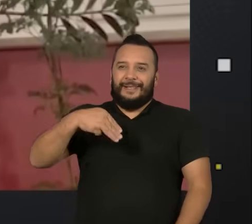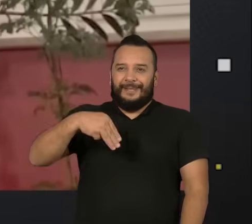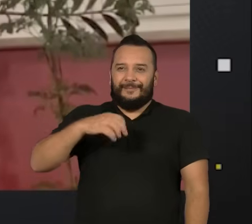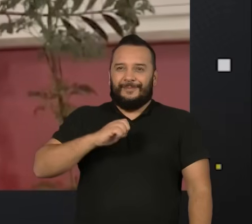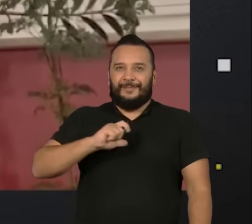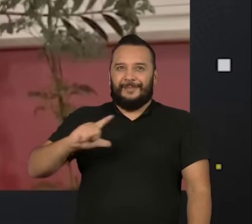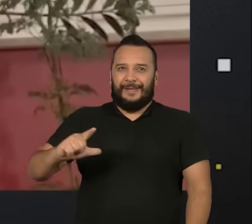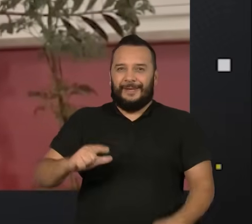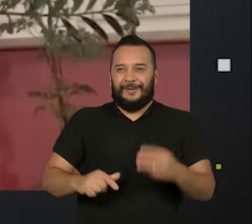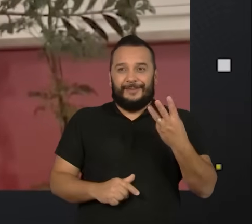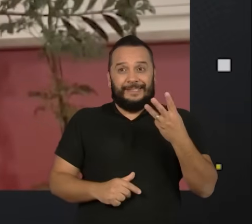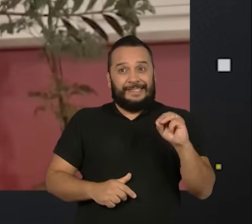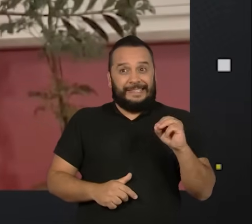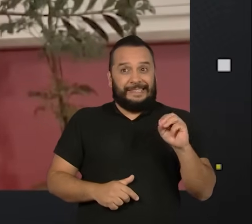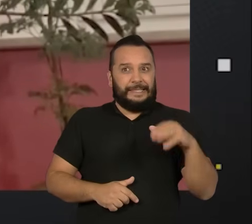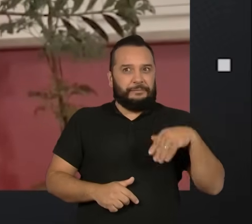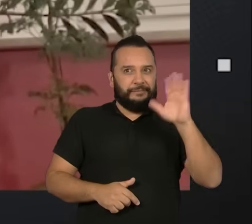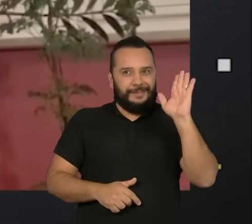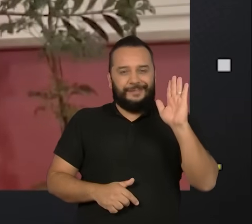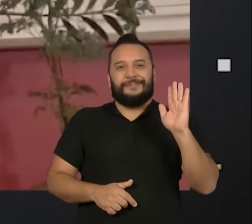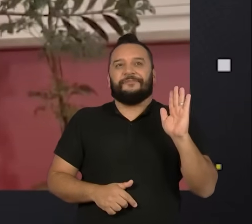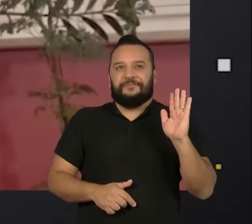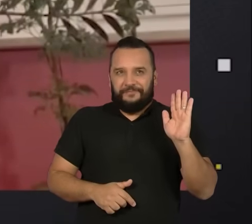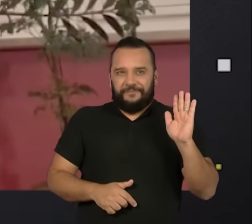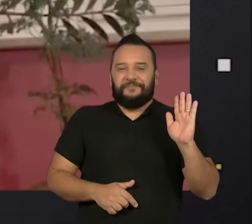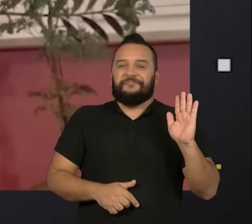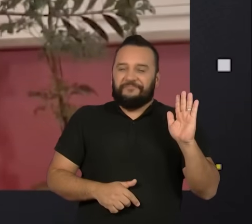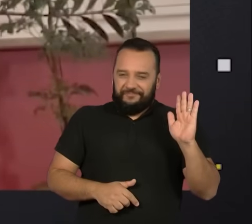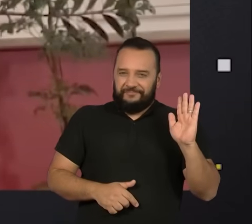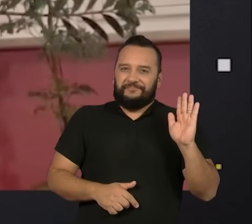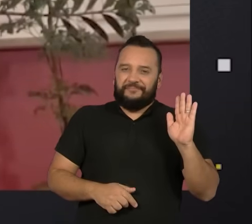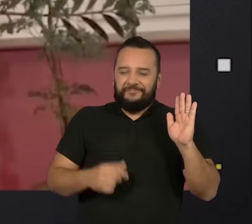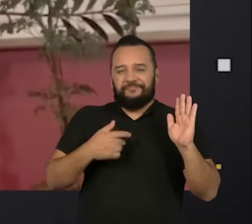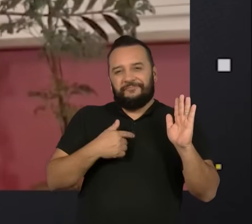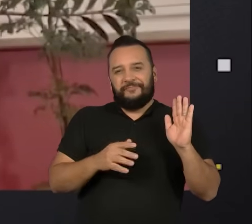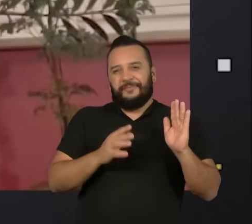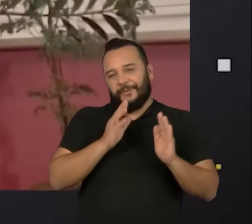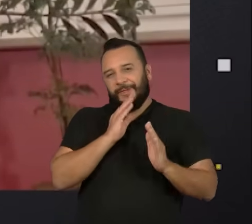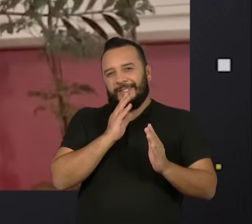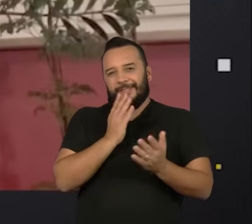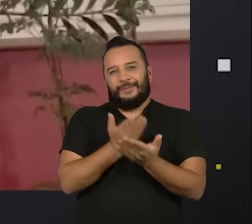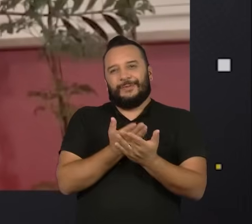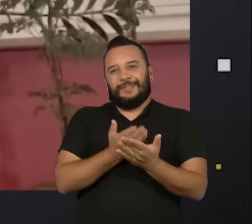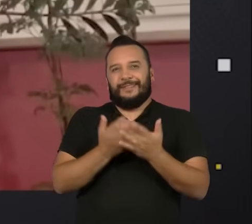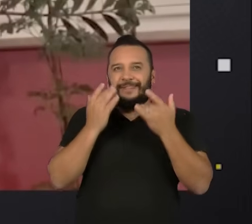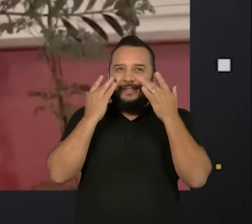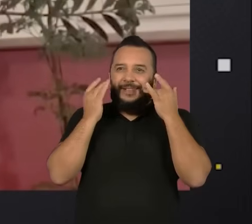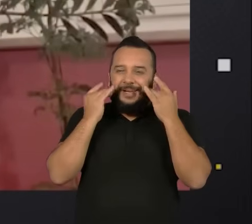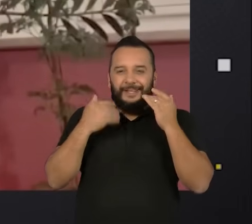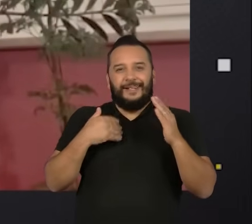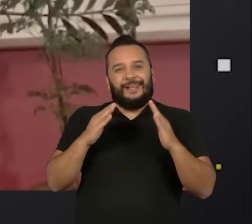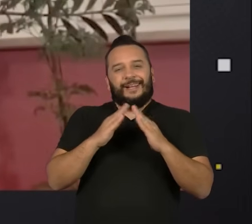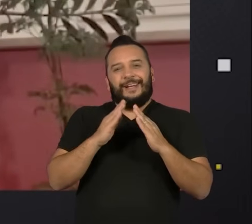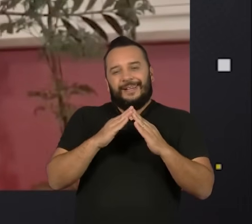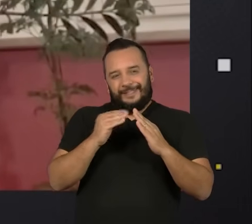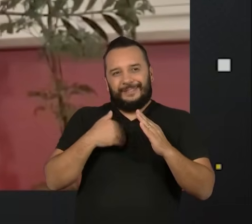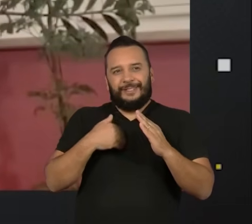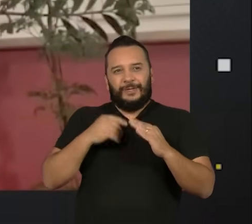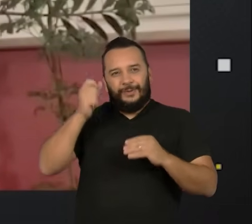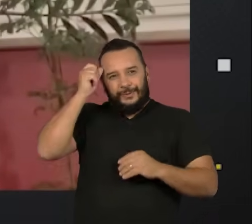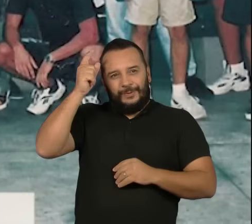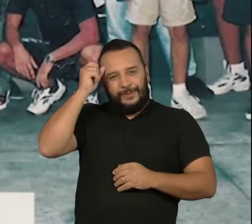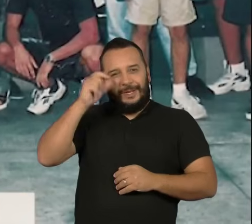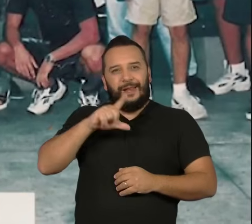anos. Mais de 30. A gente se conheceu nas aulas de teatro, na Casa de Cultura Laura Alvim. E a gente